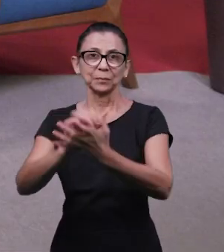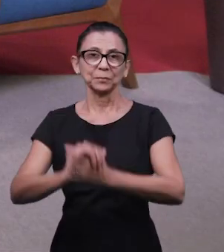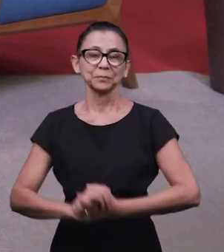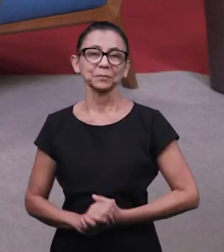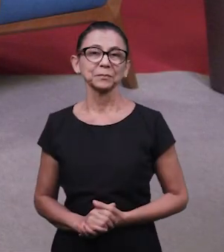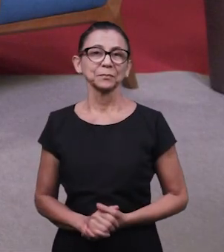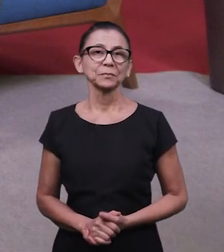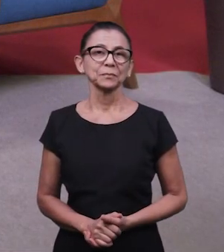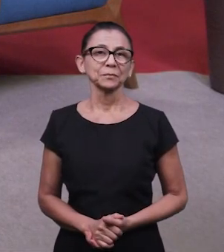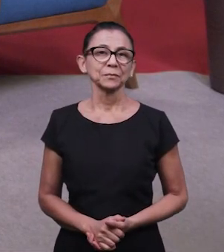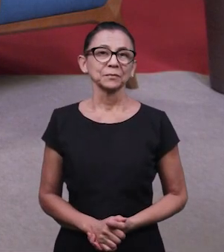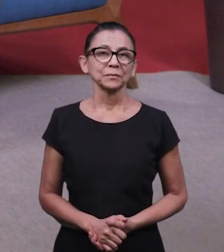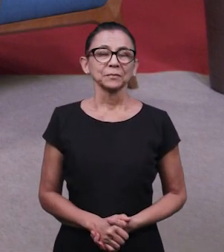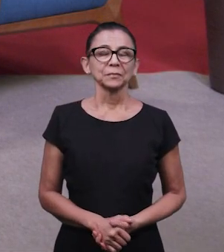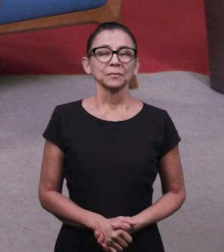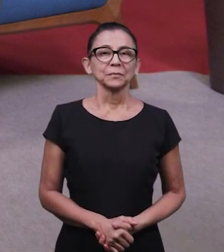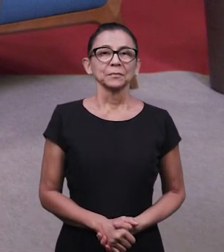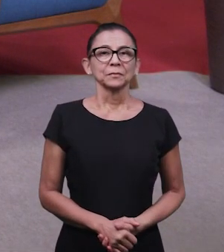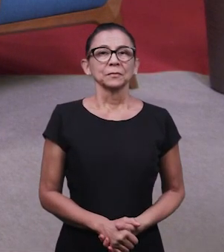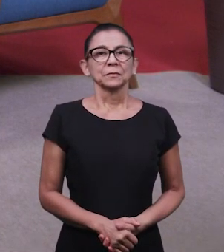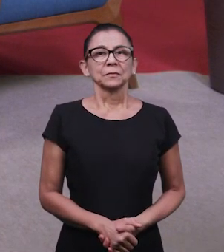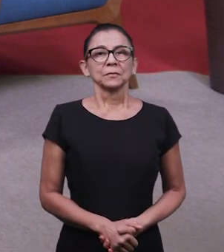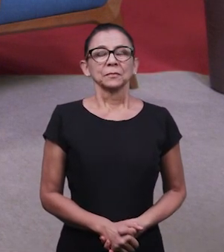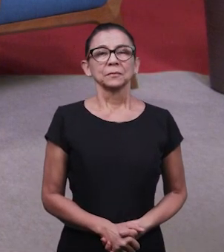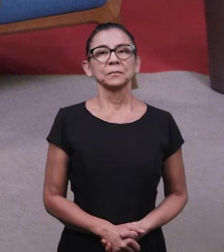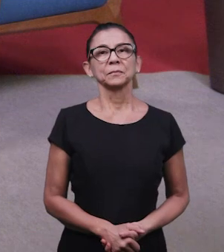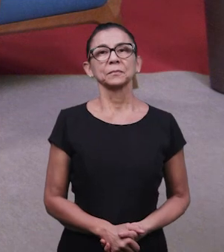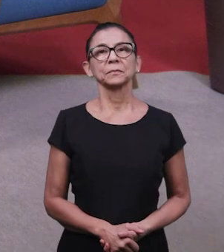nosso passaremos. tempo, nós vamos morrer, vamos passar. Agora, a